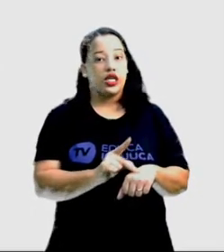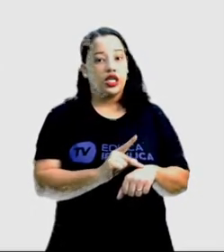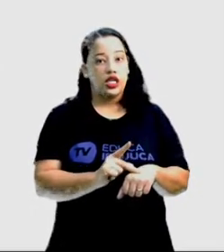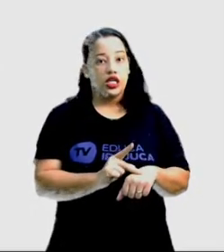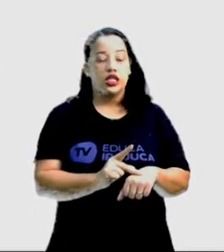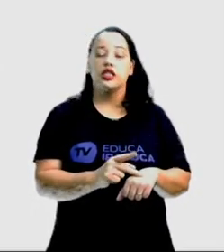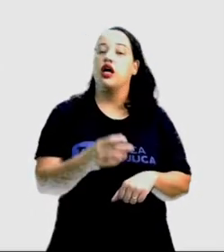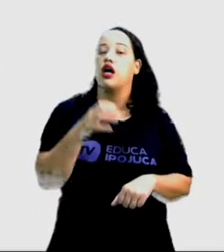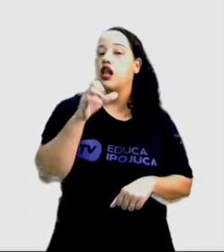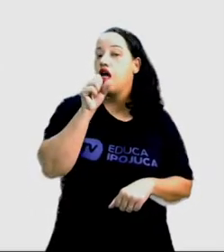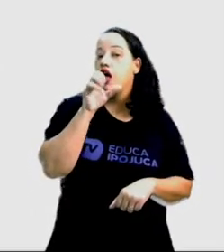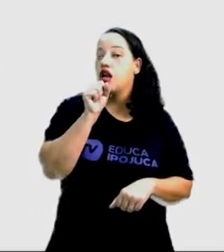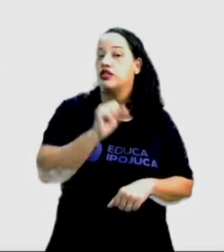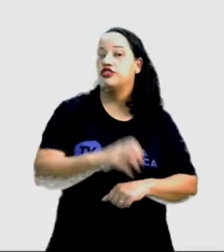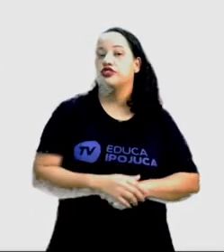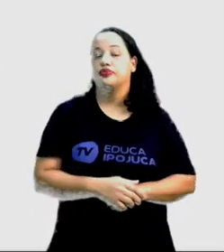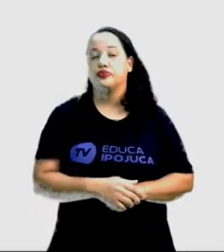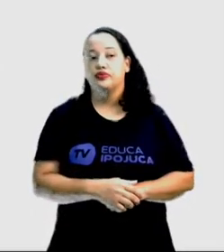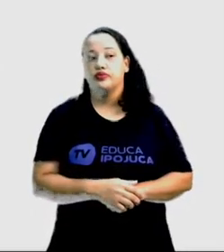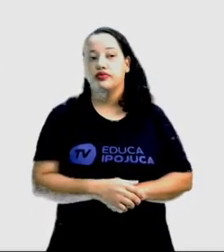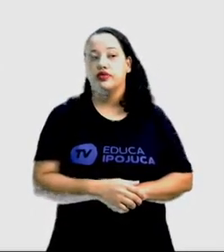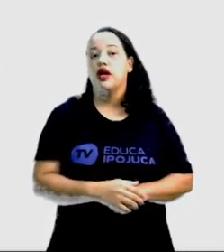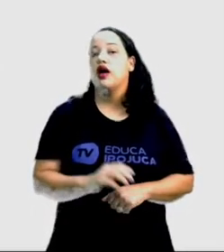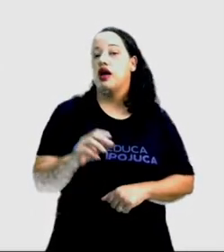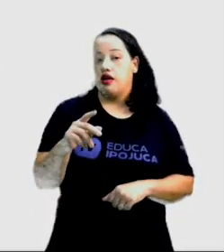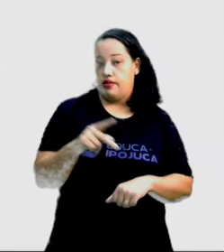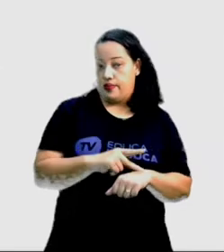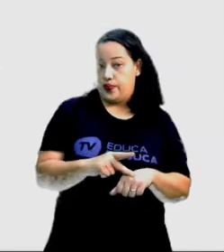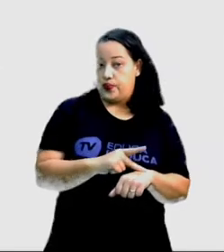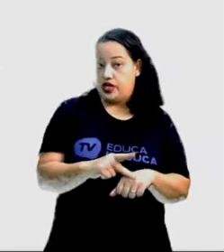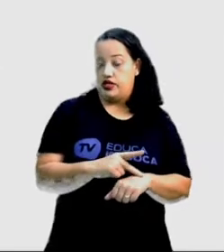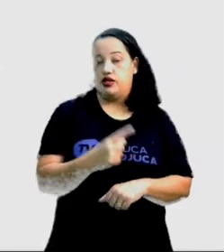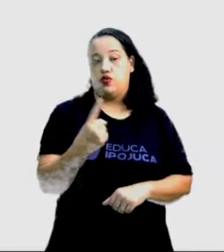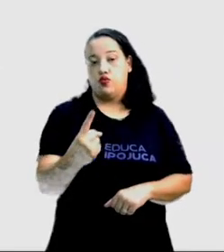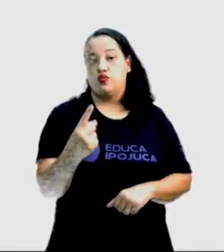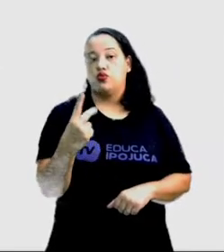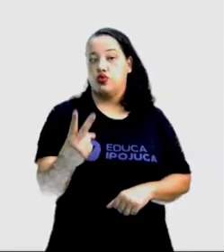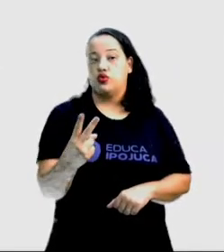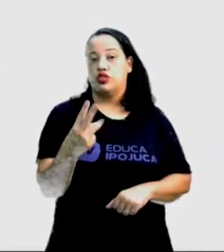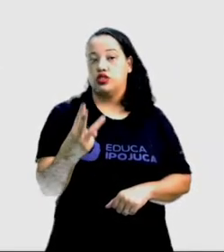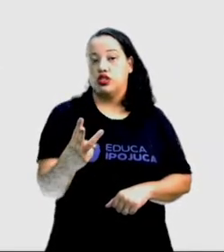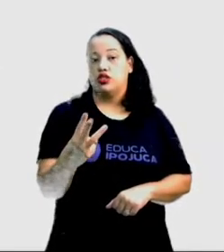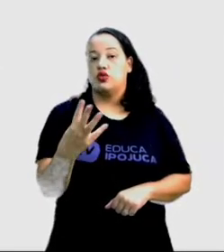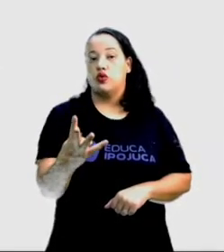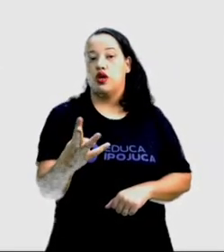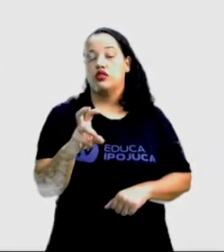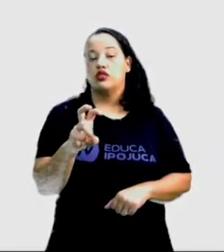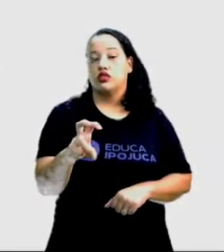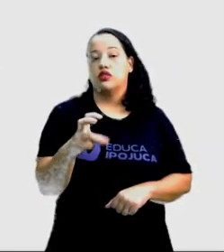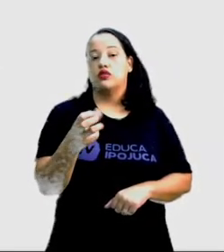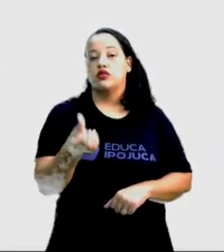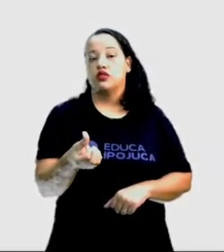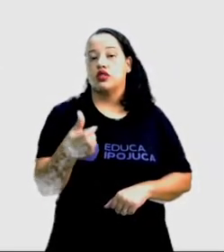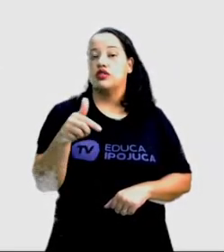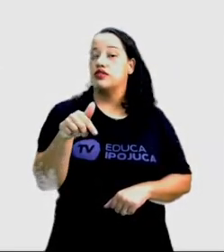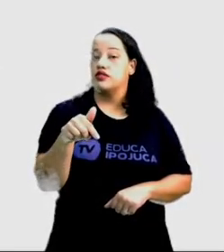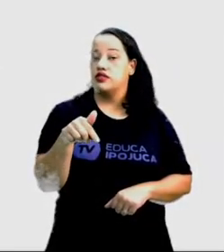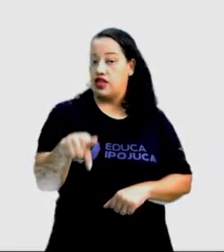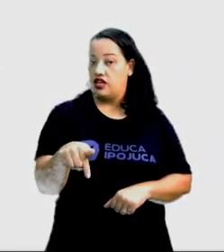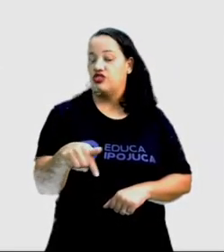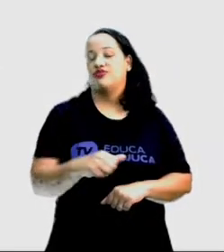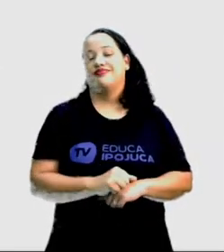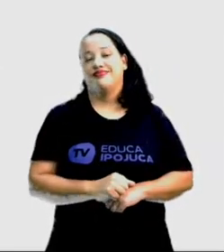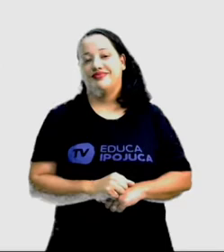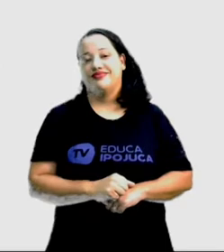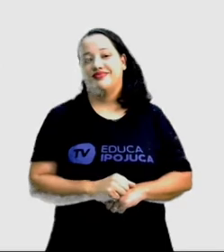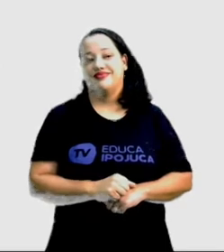de laranja? Vamos contar as bolinhas pretas. Uma, duas, três, quatro, cinco, seis,